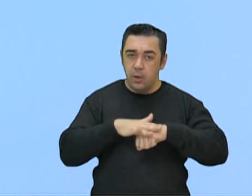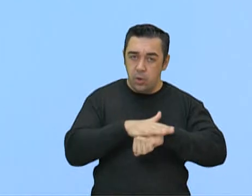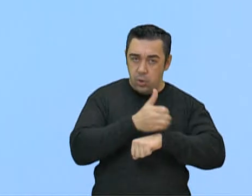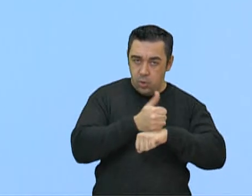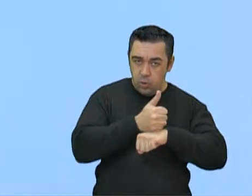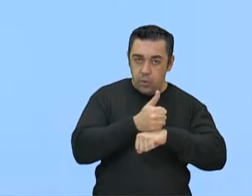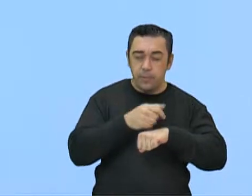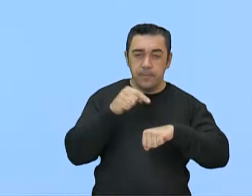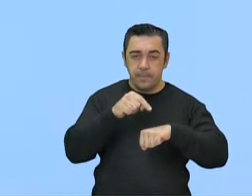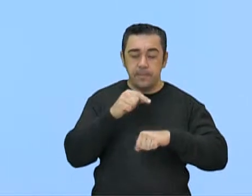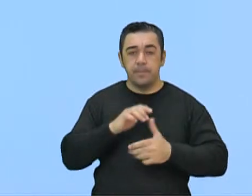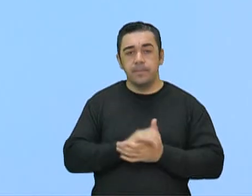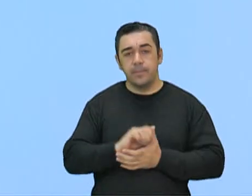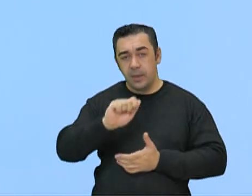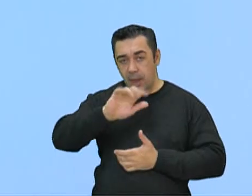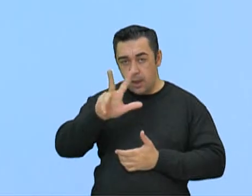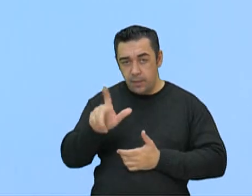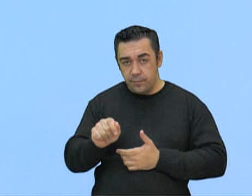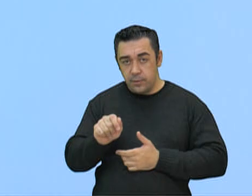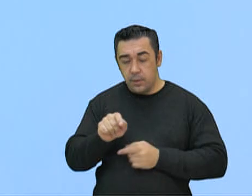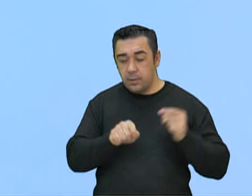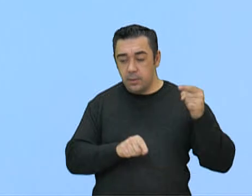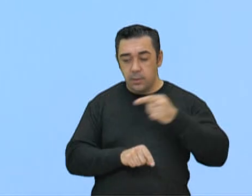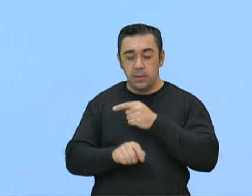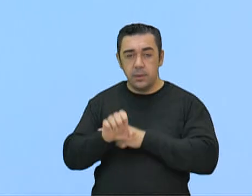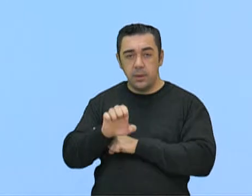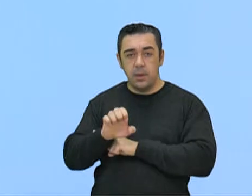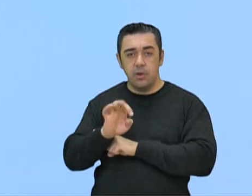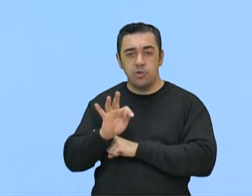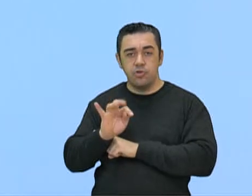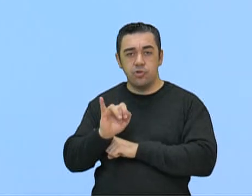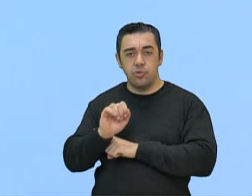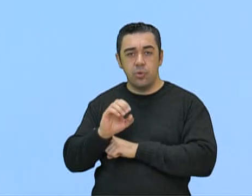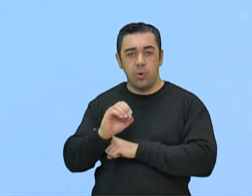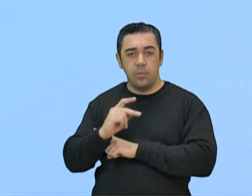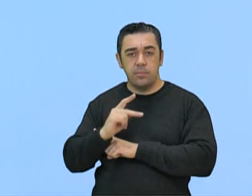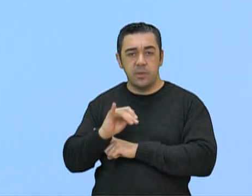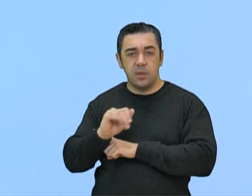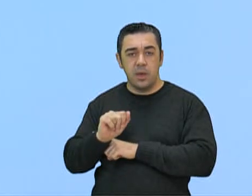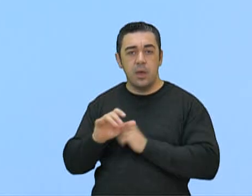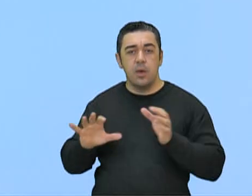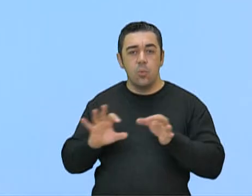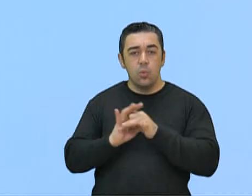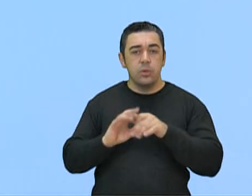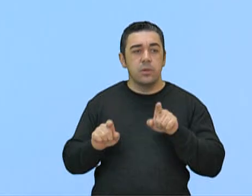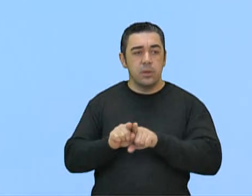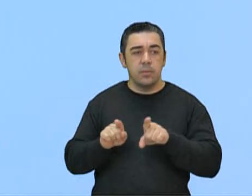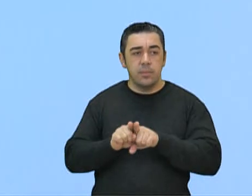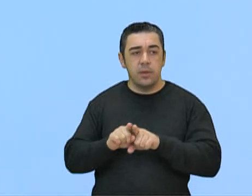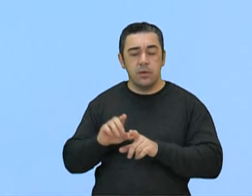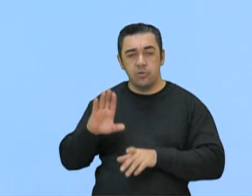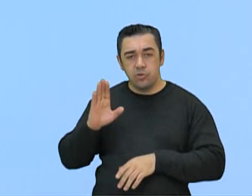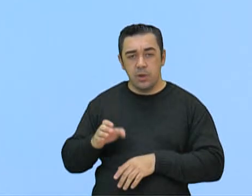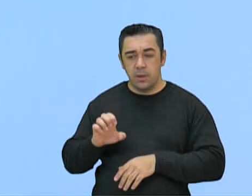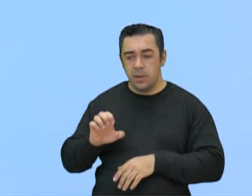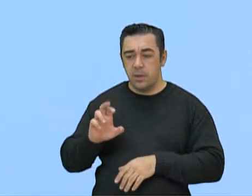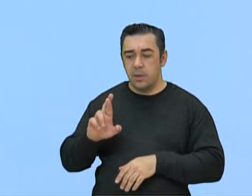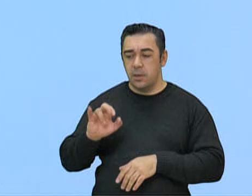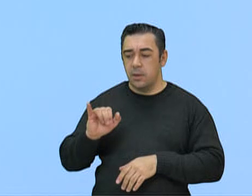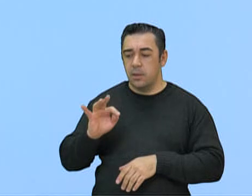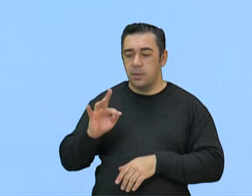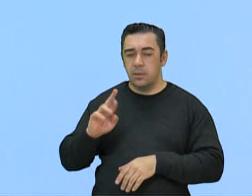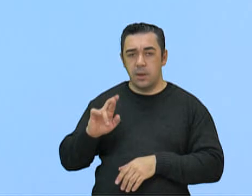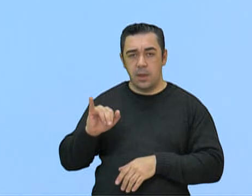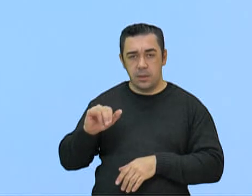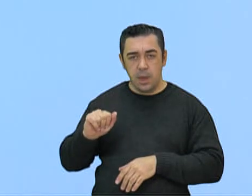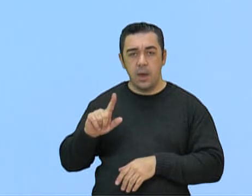italiana na África. E aqui então você tem a Etiópia, que se junta também à Eritreia, que já era